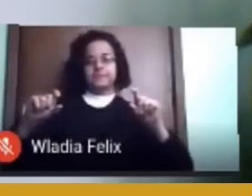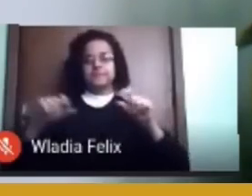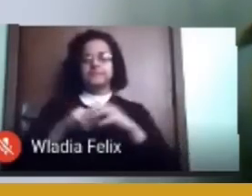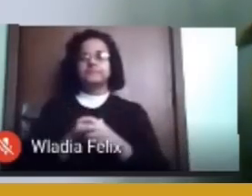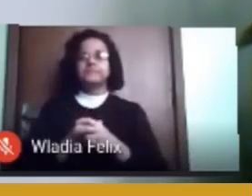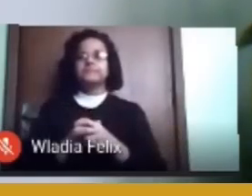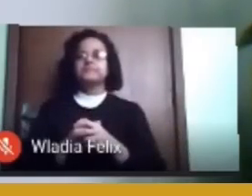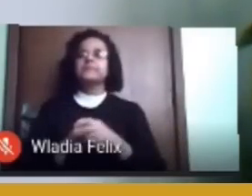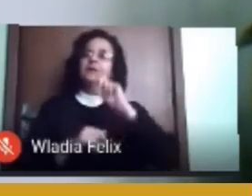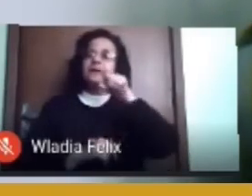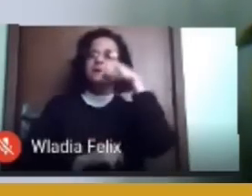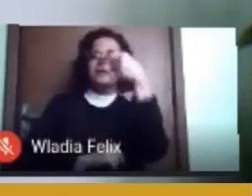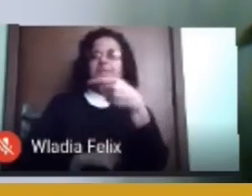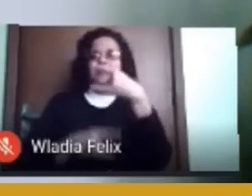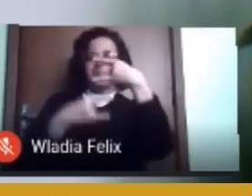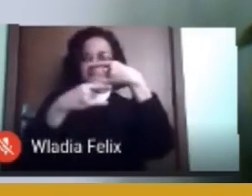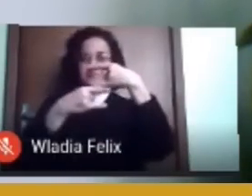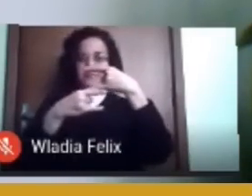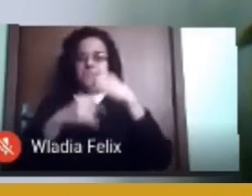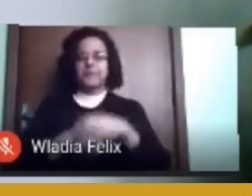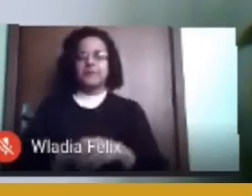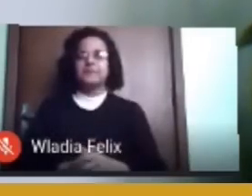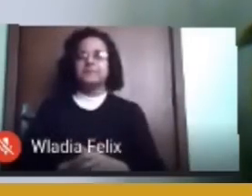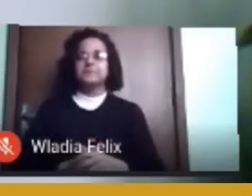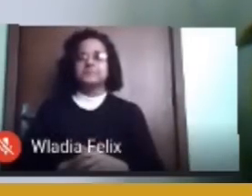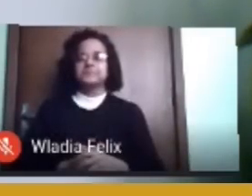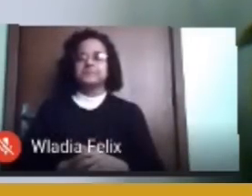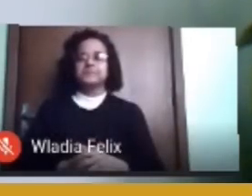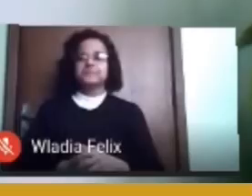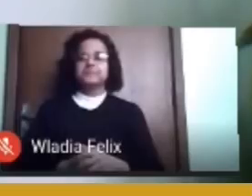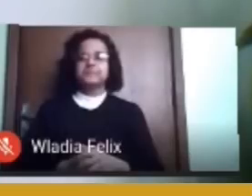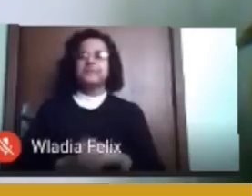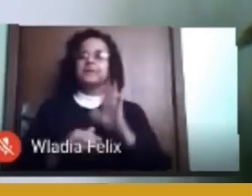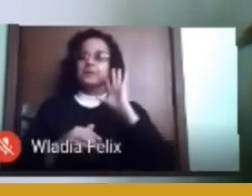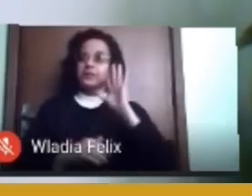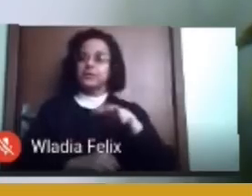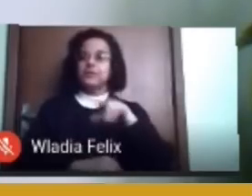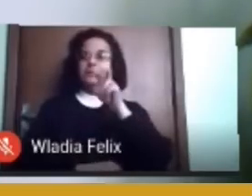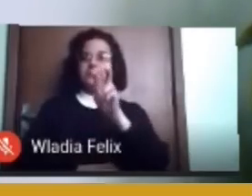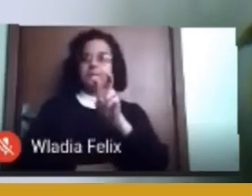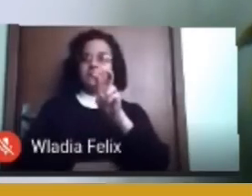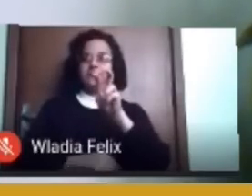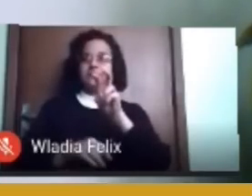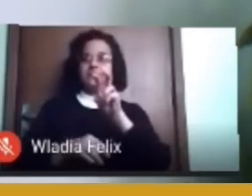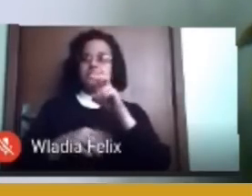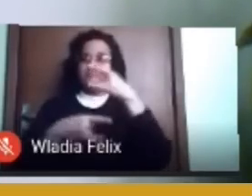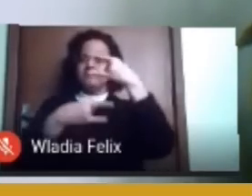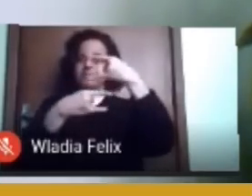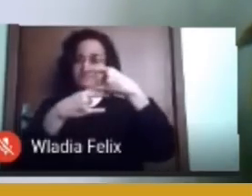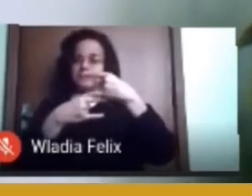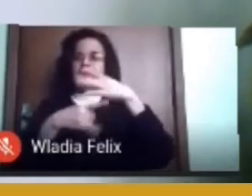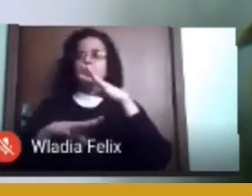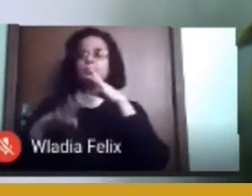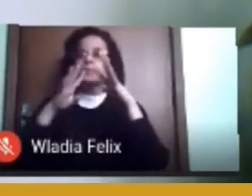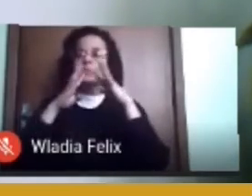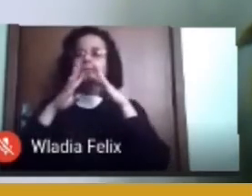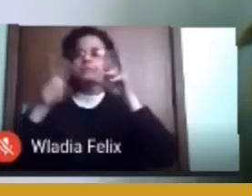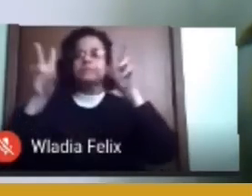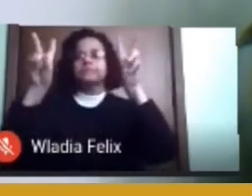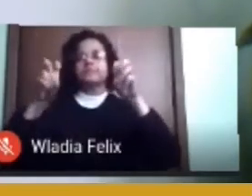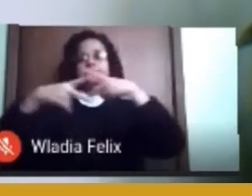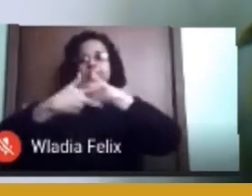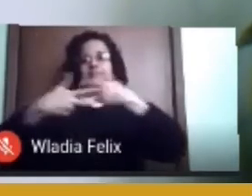buscarmos essa luta mesmo. Aqui não toleramos violência, nenhum tipo de violência. Então, um abraço, obrigada a todos e todas que